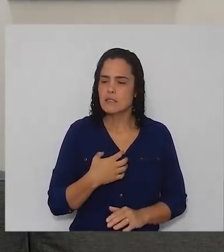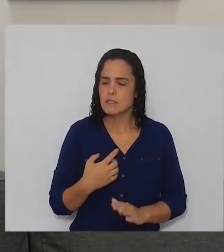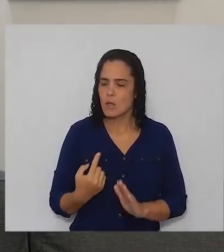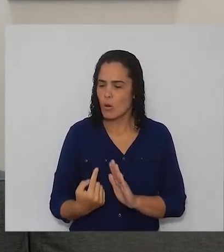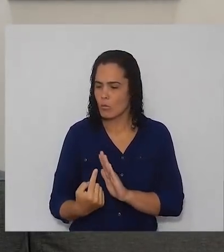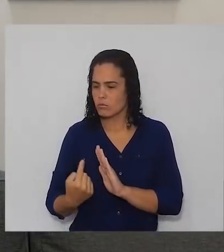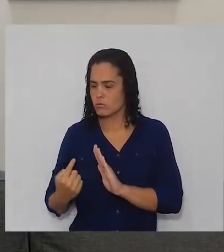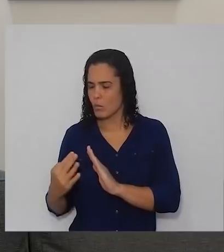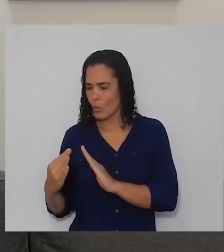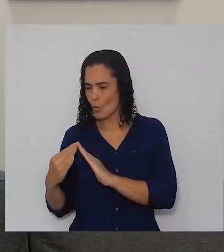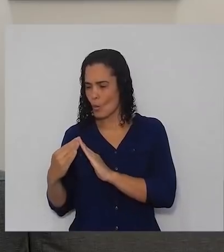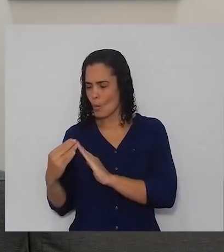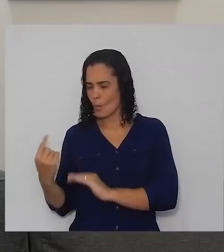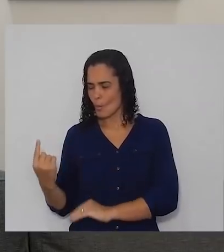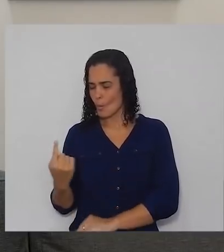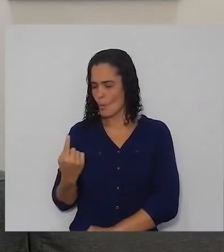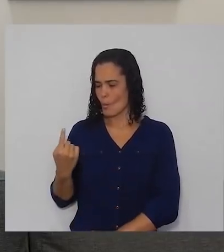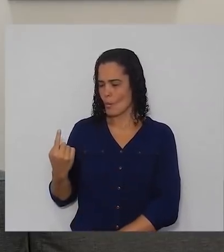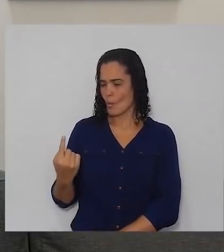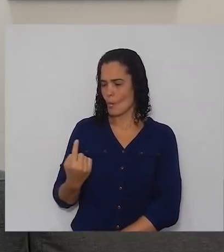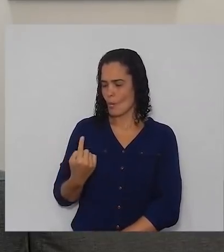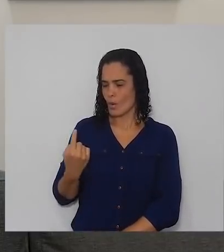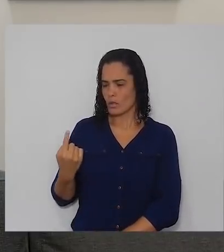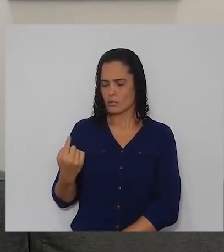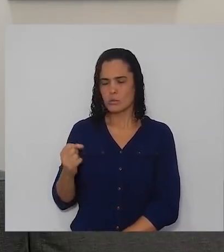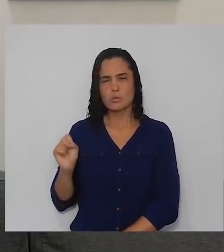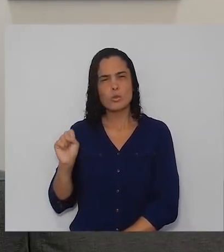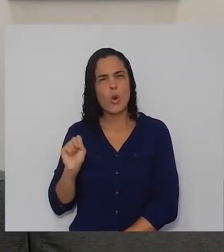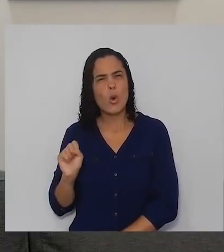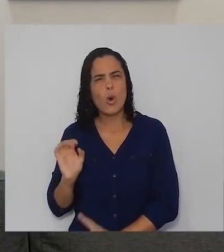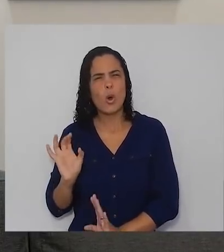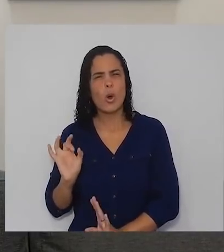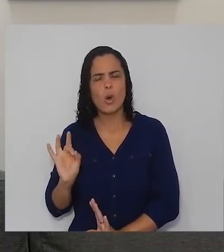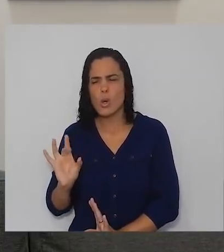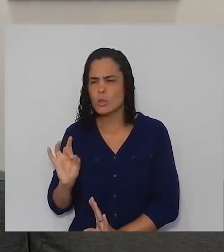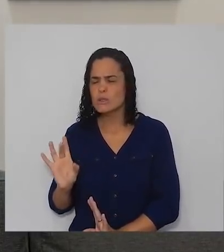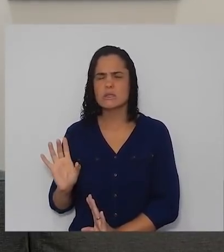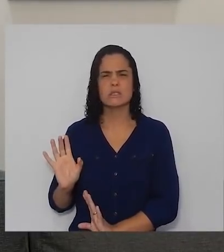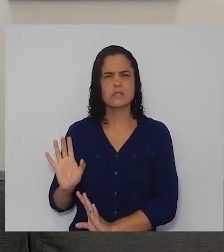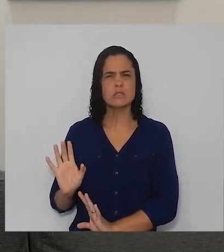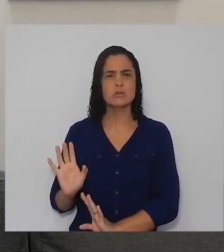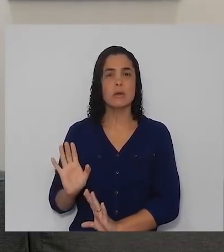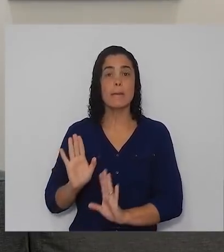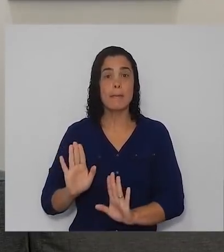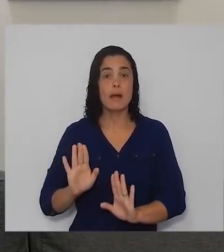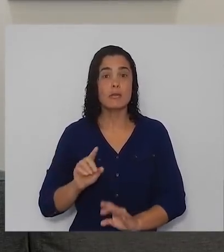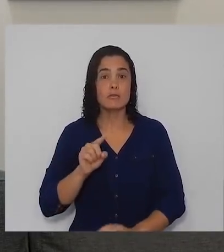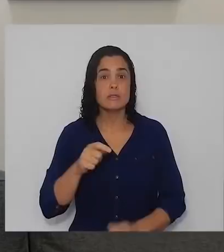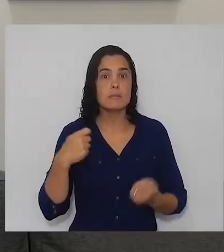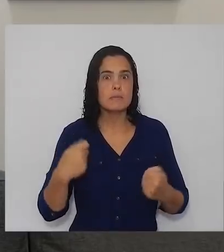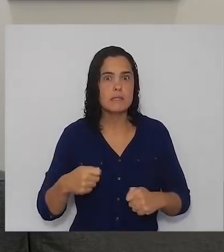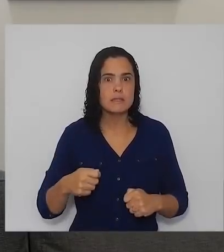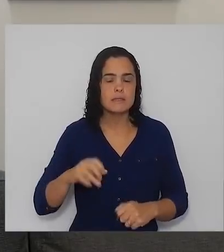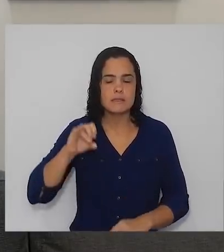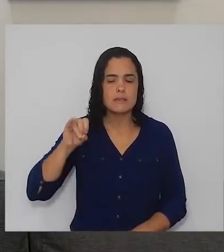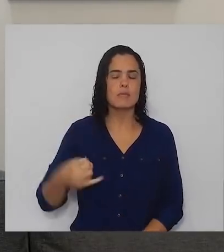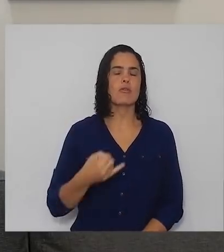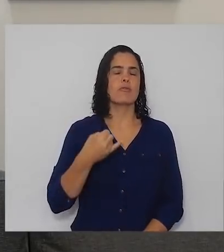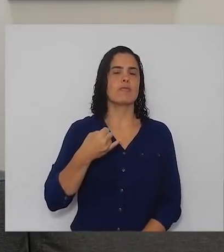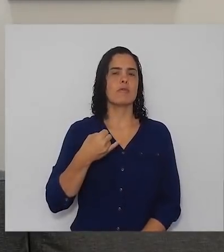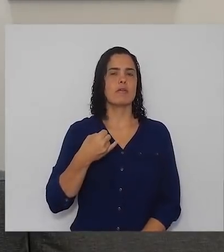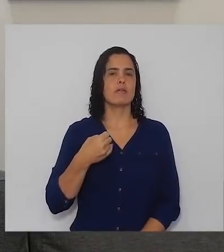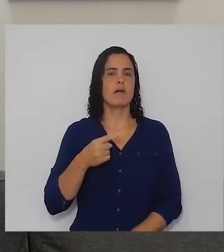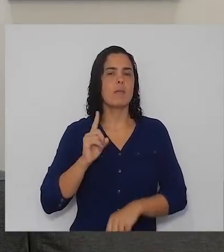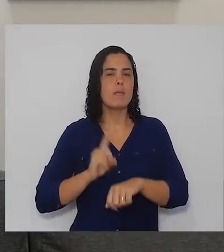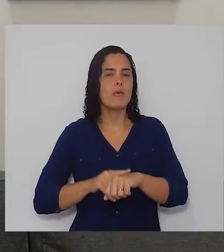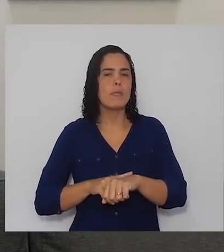se sinta tão excluído, tão afastado, tão isolado, tão solitário. Esta é a hora oportuna